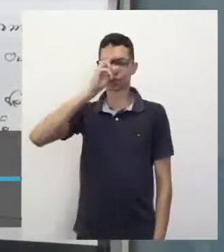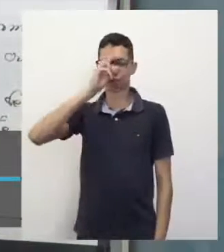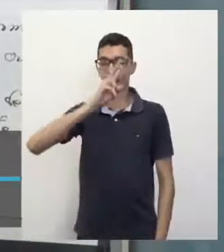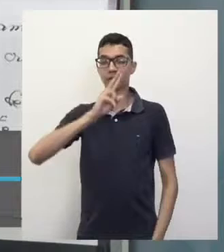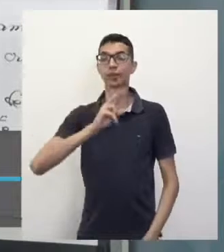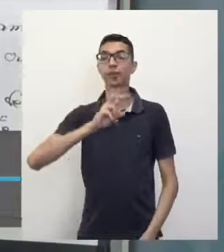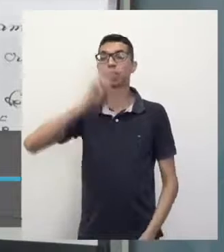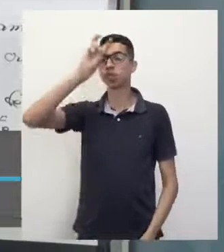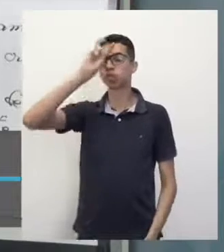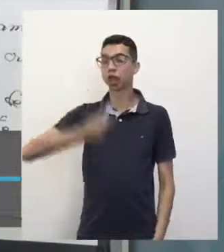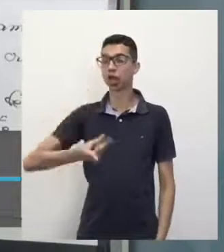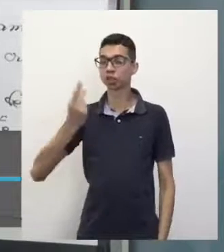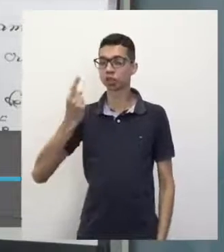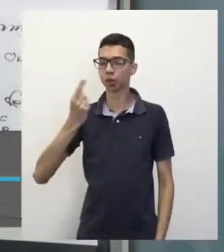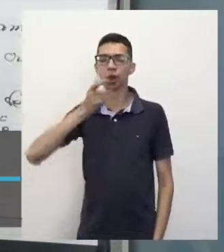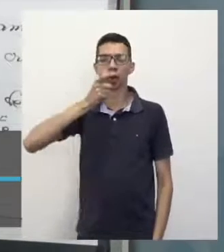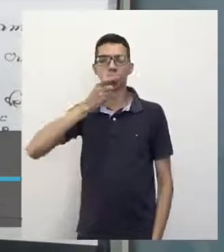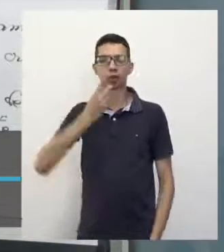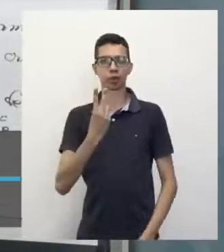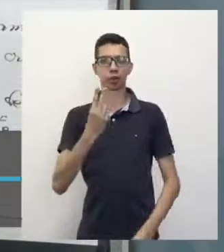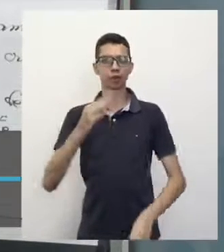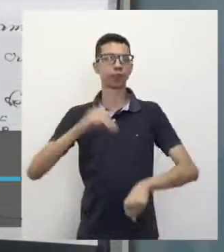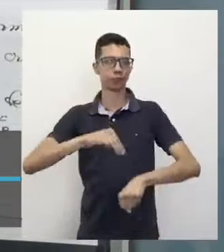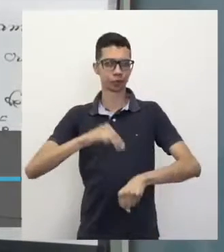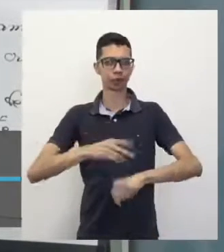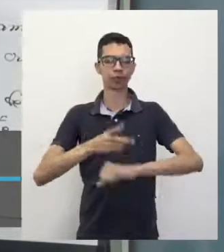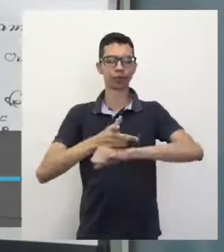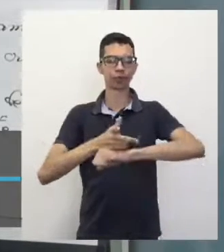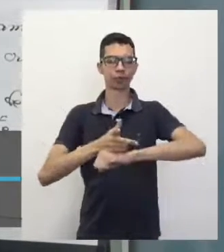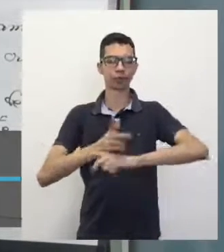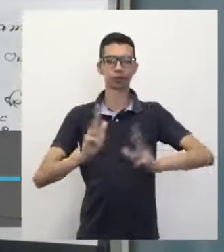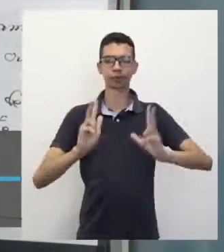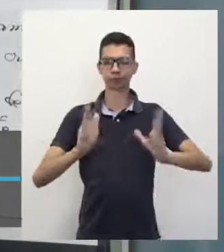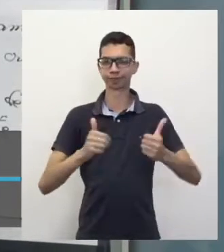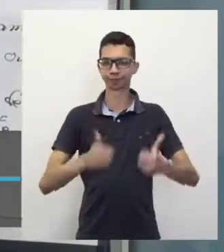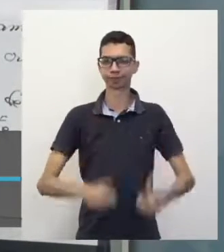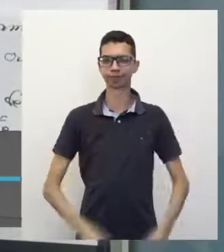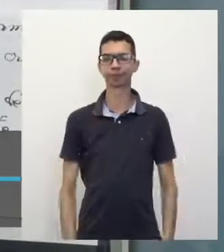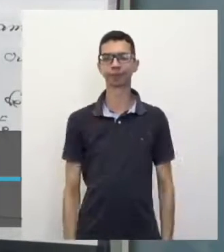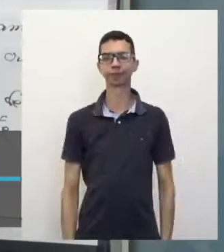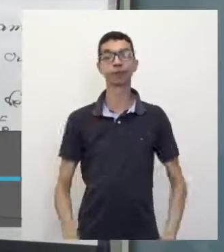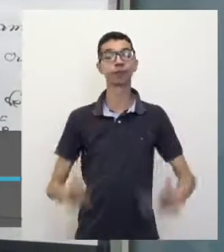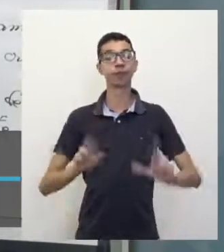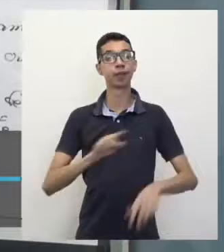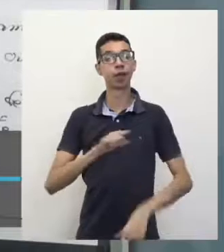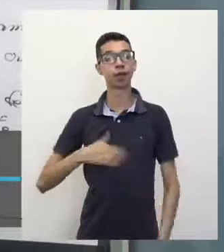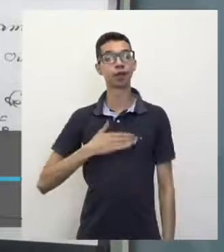2 minutinhos aí, né, desse trechinho aí da ópera Aida. Espero que vocês gostem. A gente volta